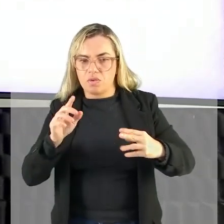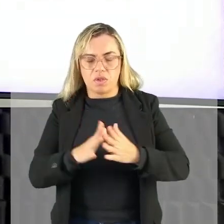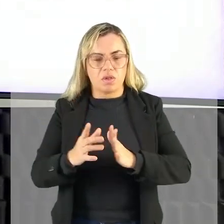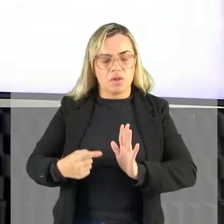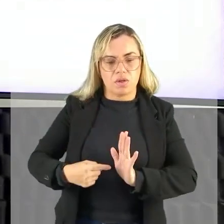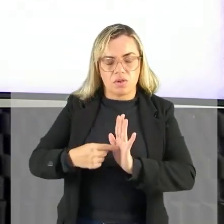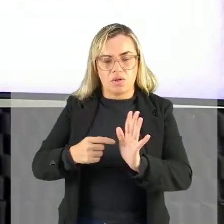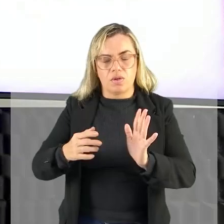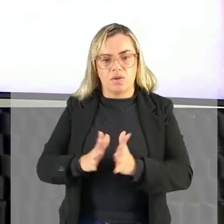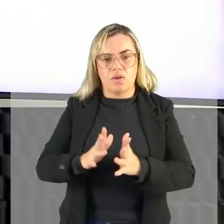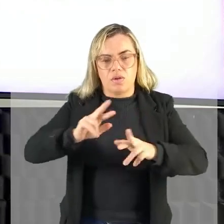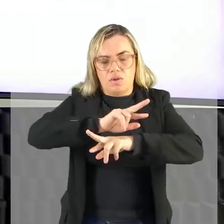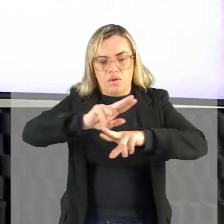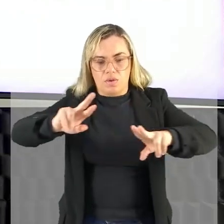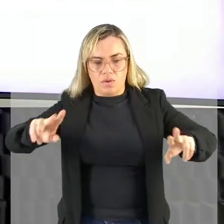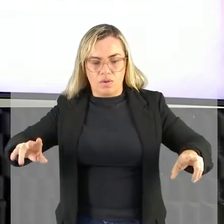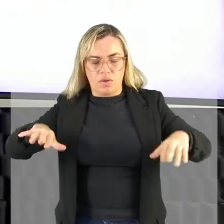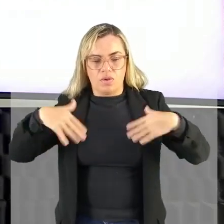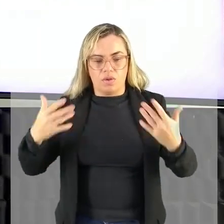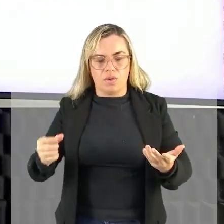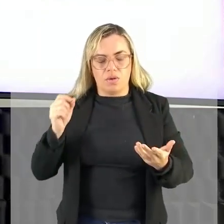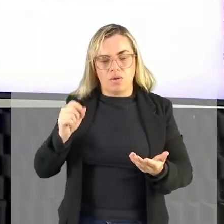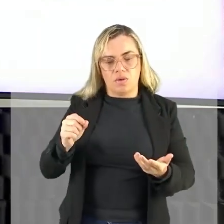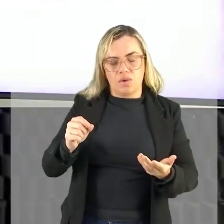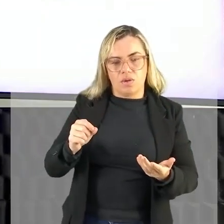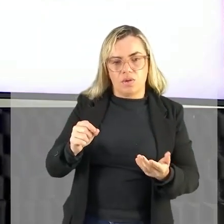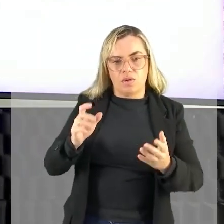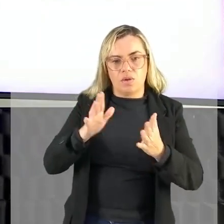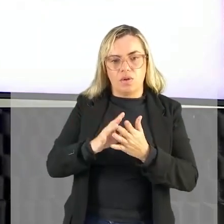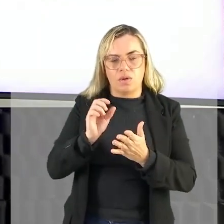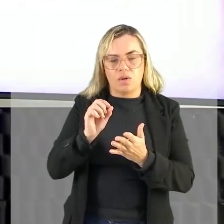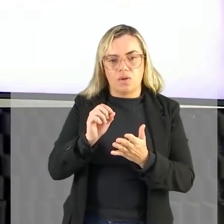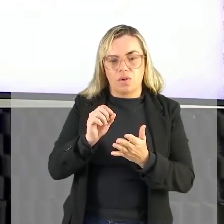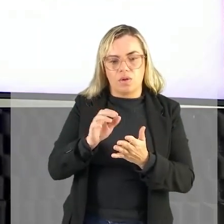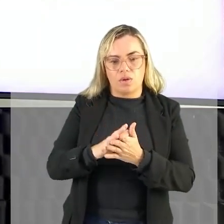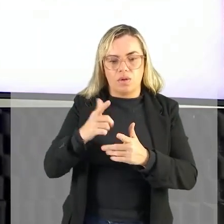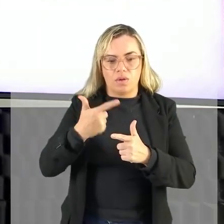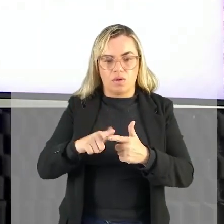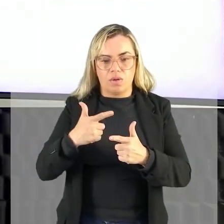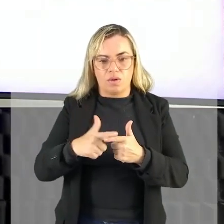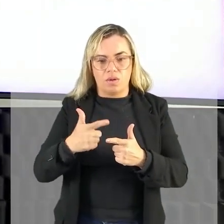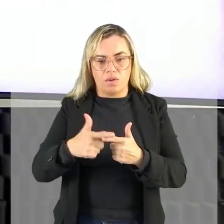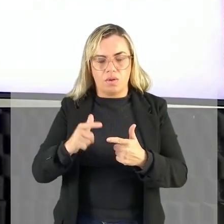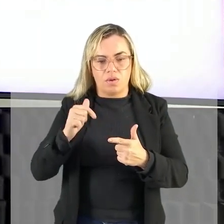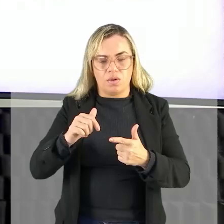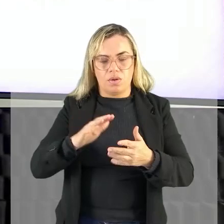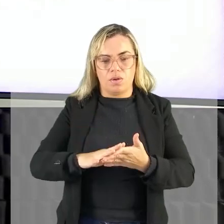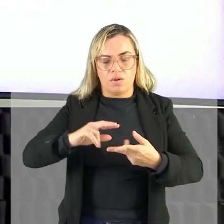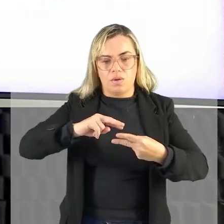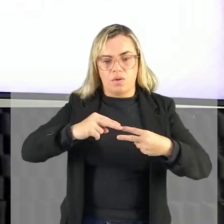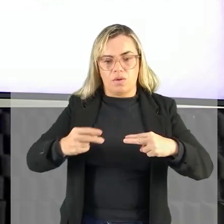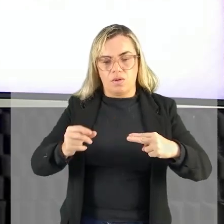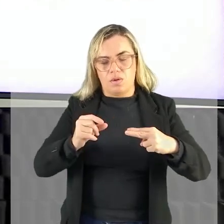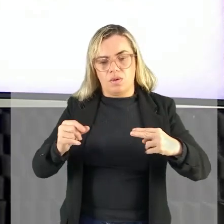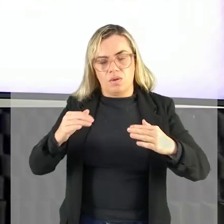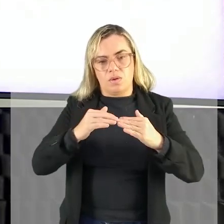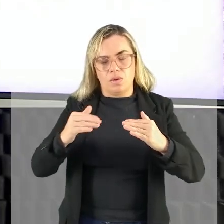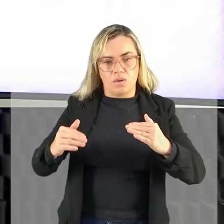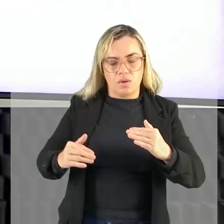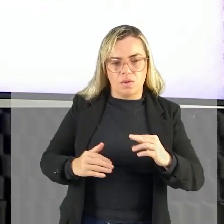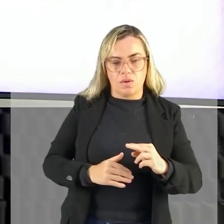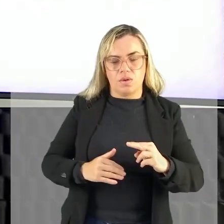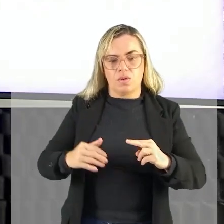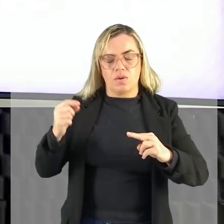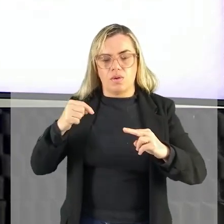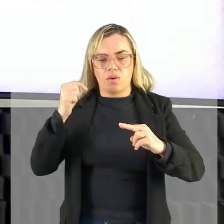vai variar, né, a expressão da doença, desse problema recessivo, do gene que